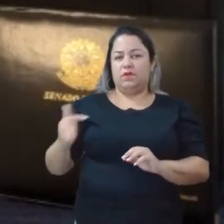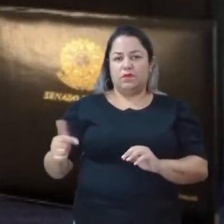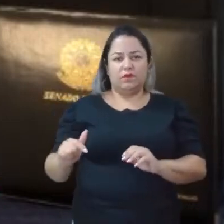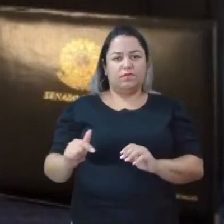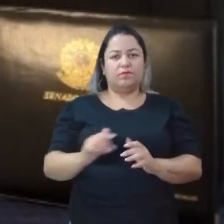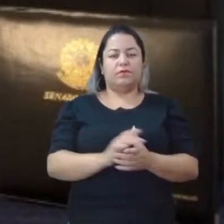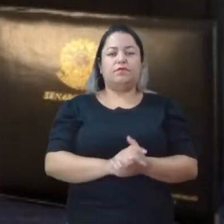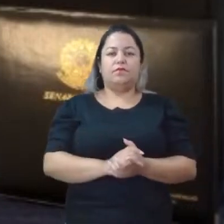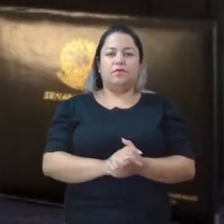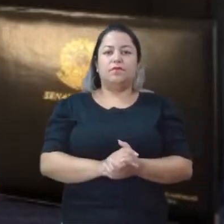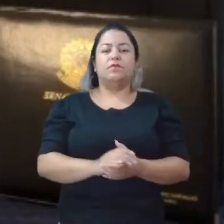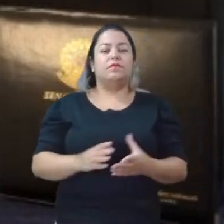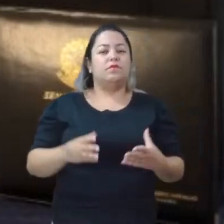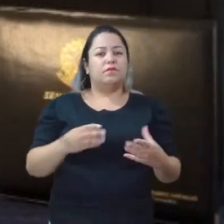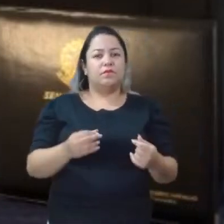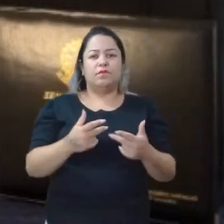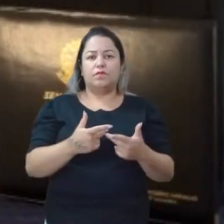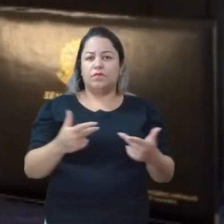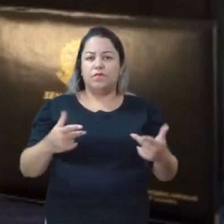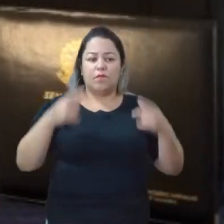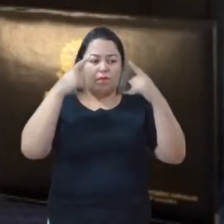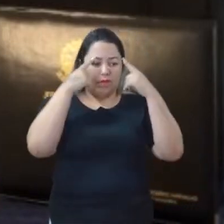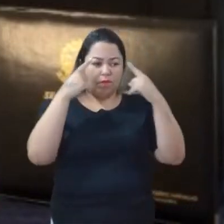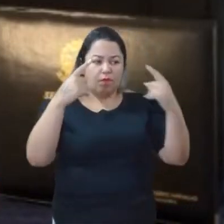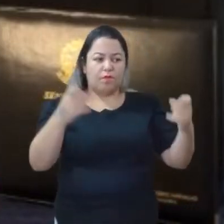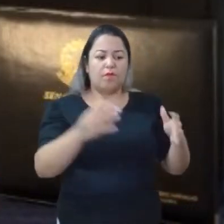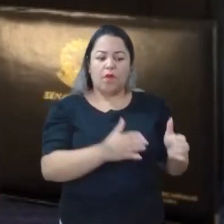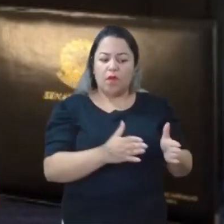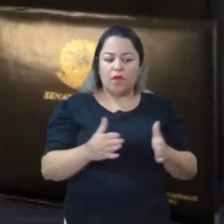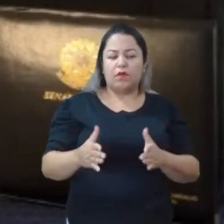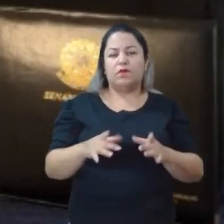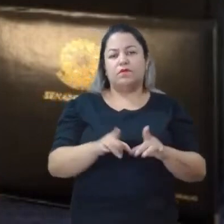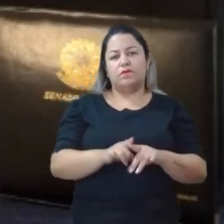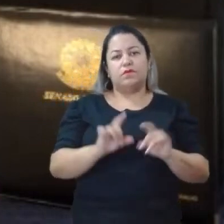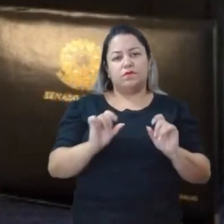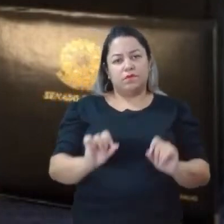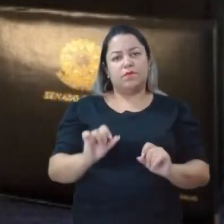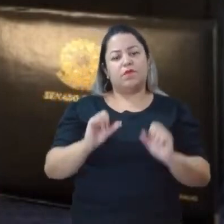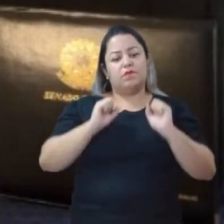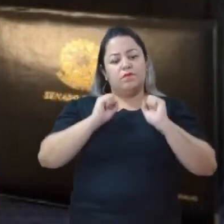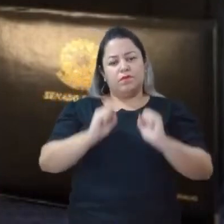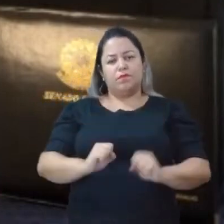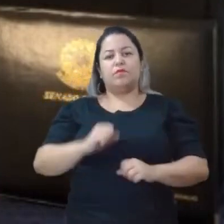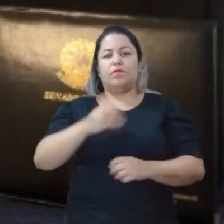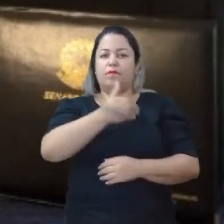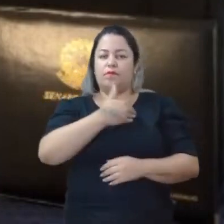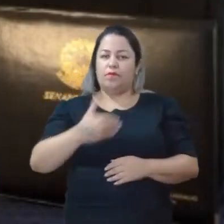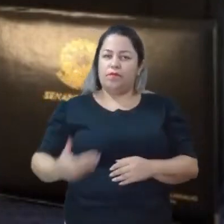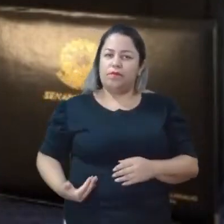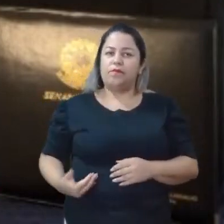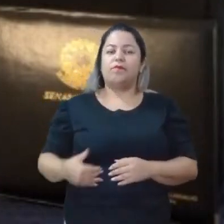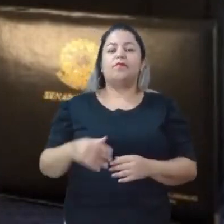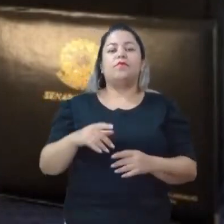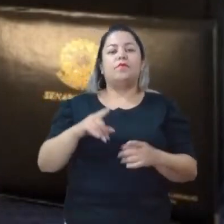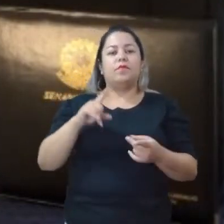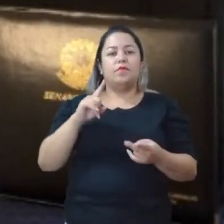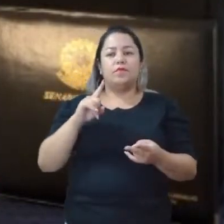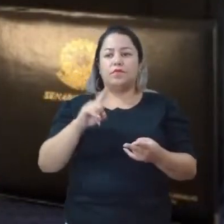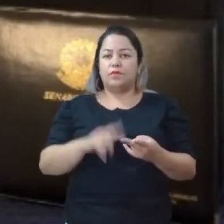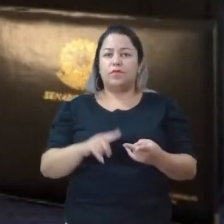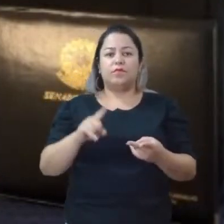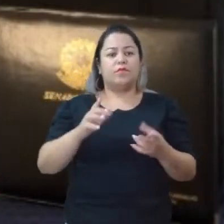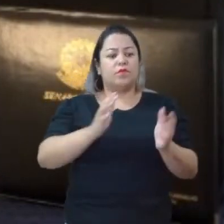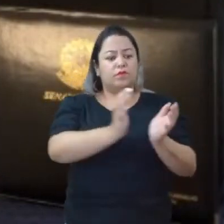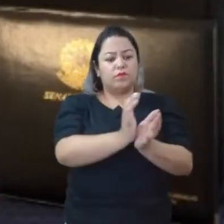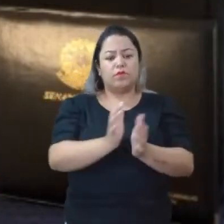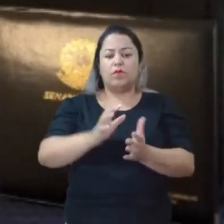teríamos tantos casos de violência. A leniência do poder público, a leniência dos